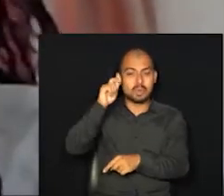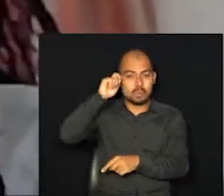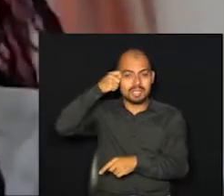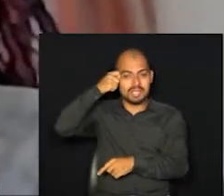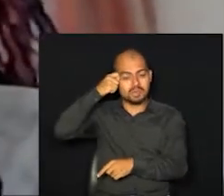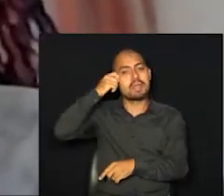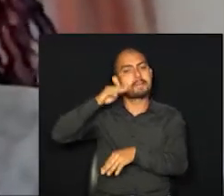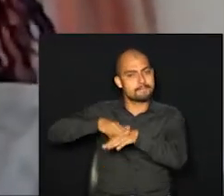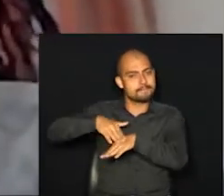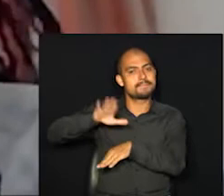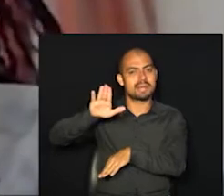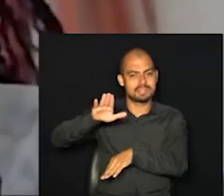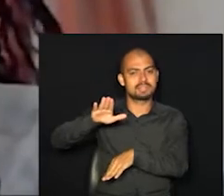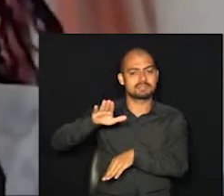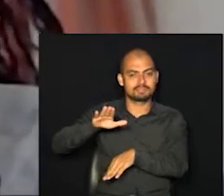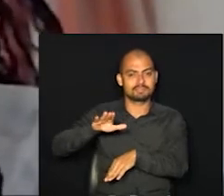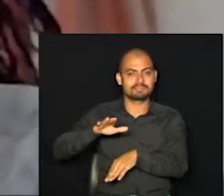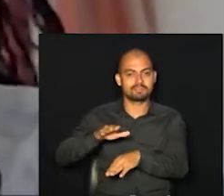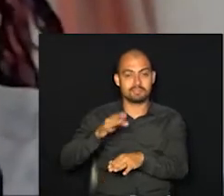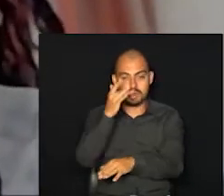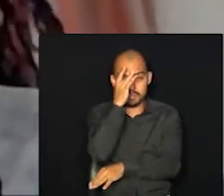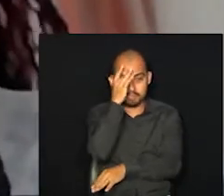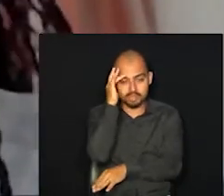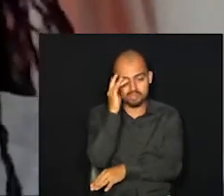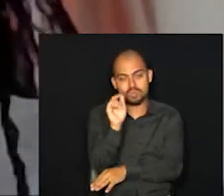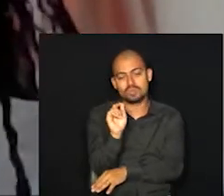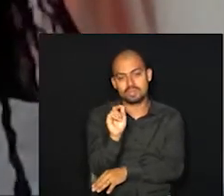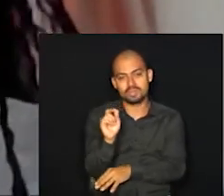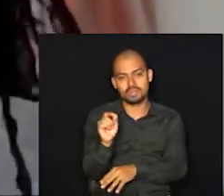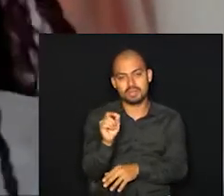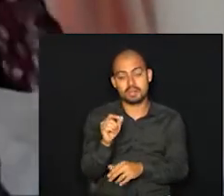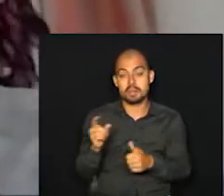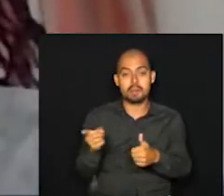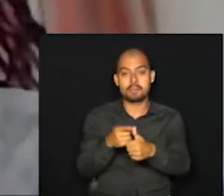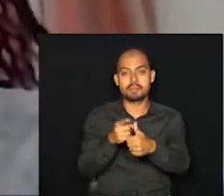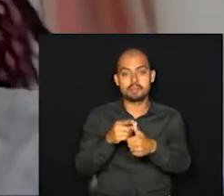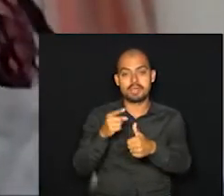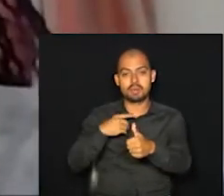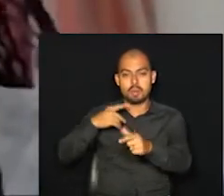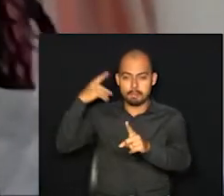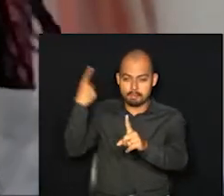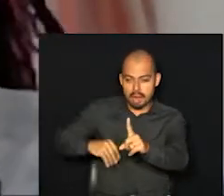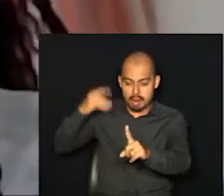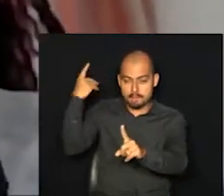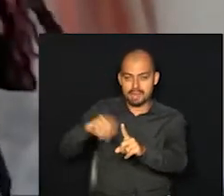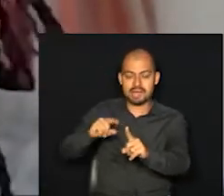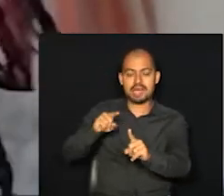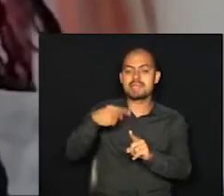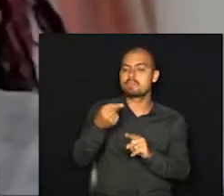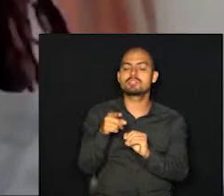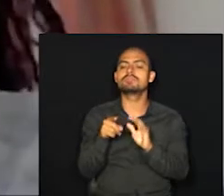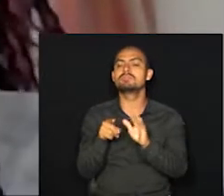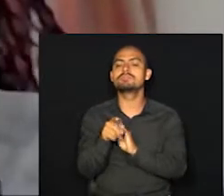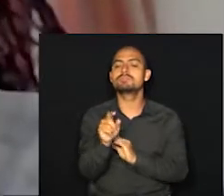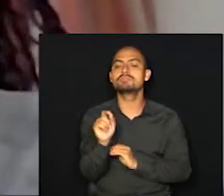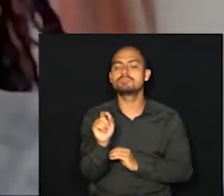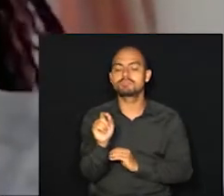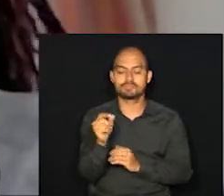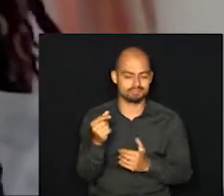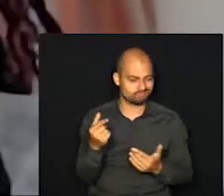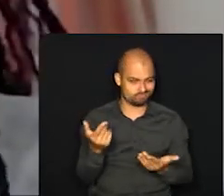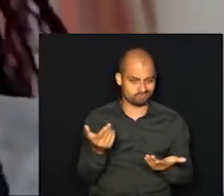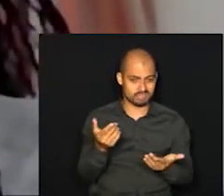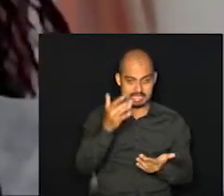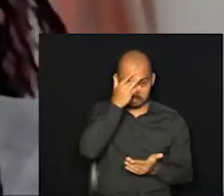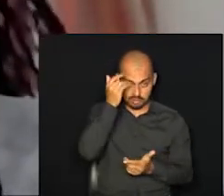ser negro. A pessoa, é aquela coisa, primeiro eu bato, depois eu pergunto. Então, eu acho que as pessoas não têm consciência, eu acho que não